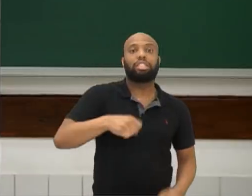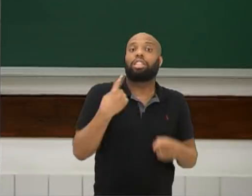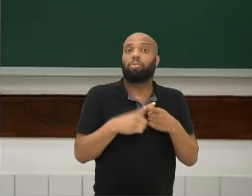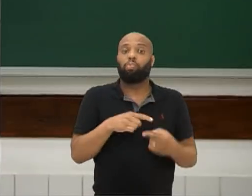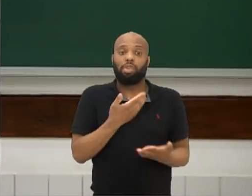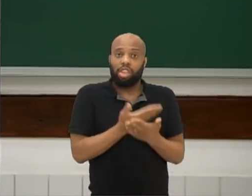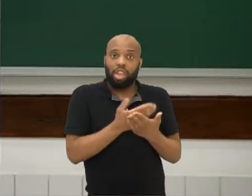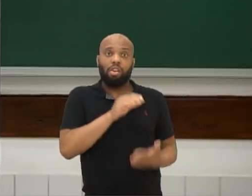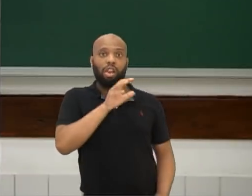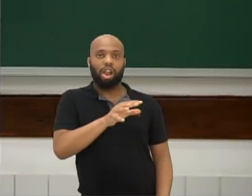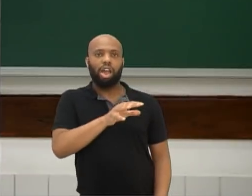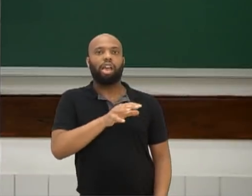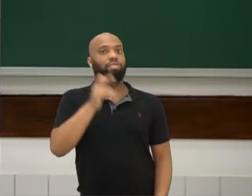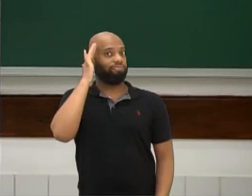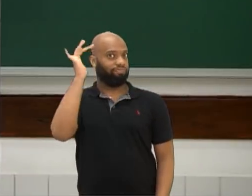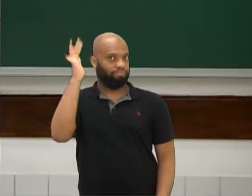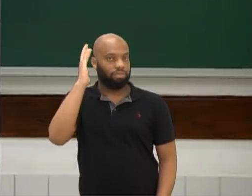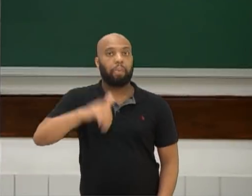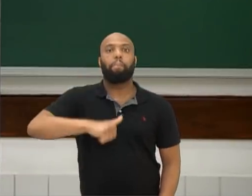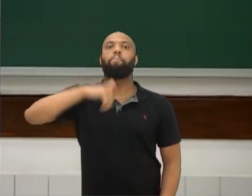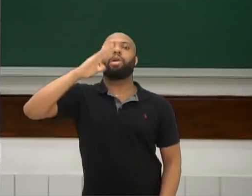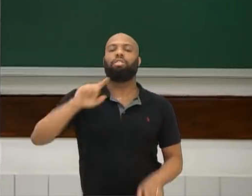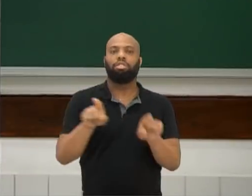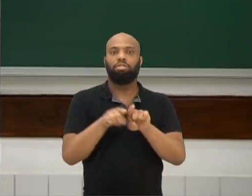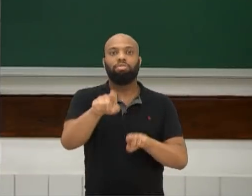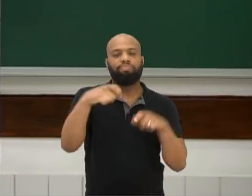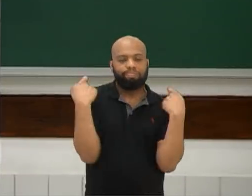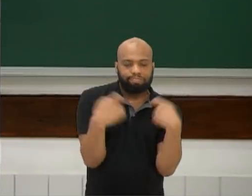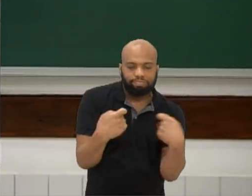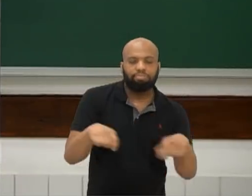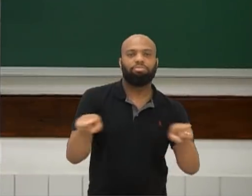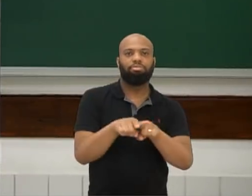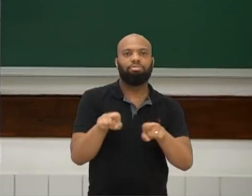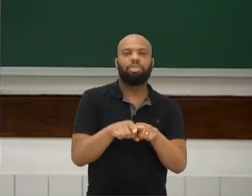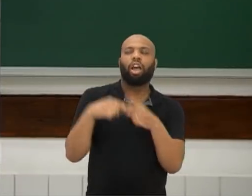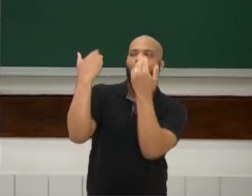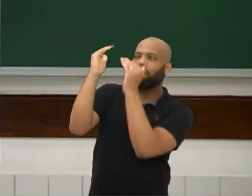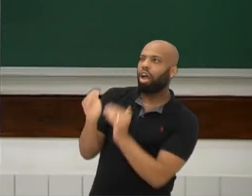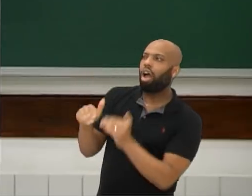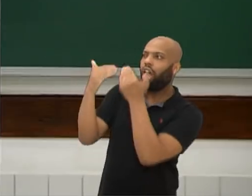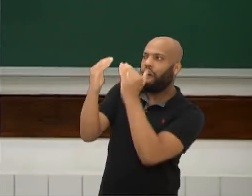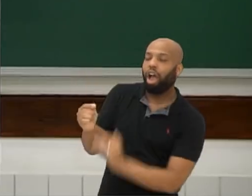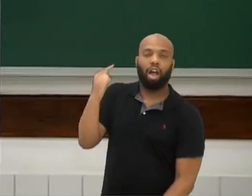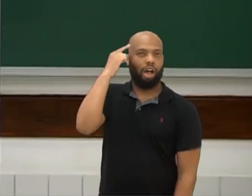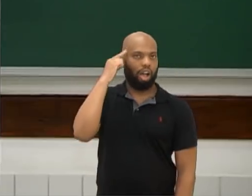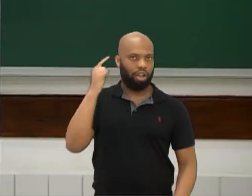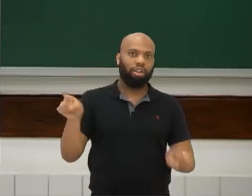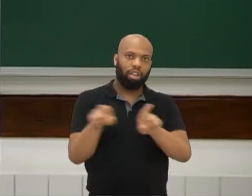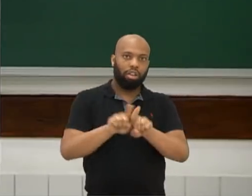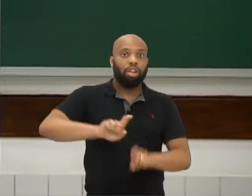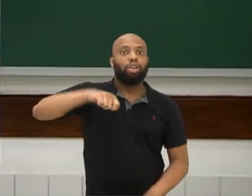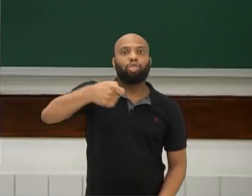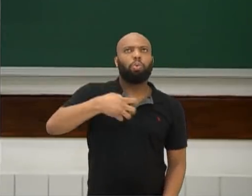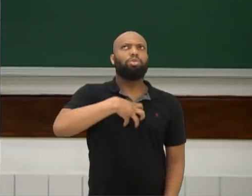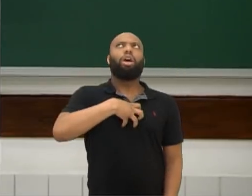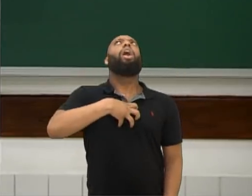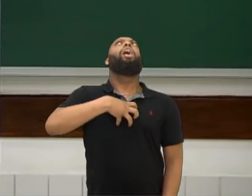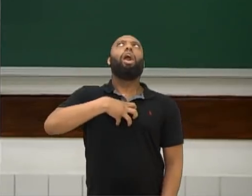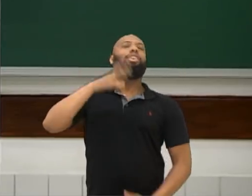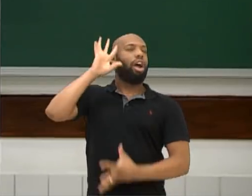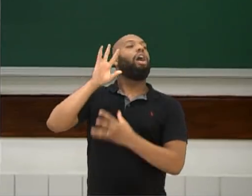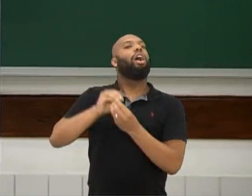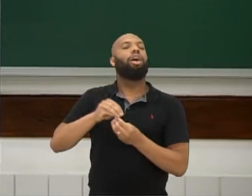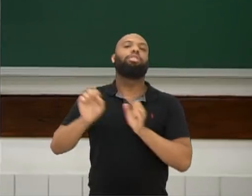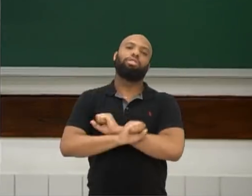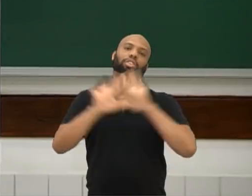ela é realmente uma aula mais teórica, uma aula que vocês precisam mais analisar e pensar e principalmente interpretar, né?